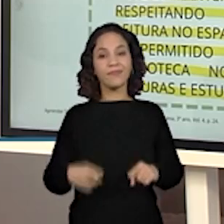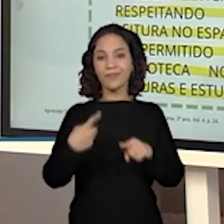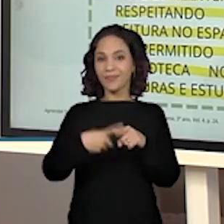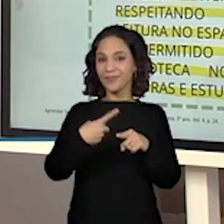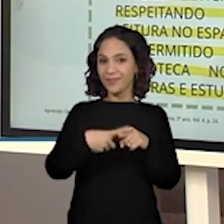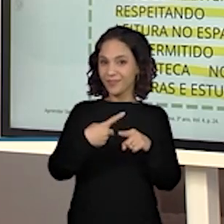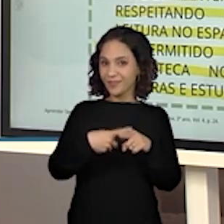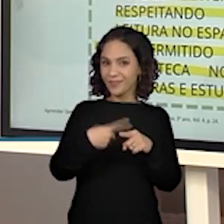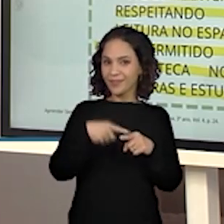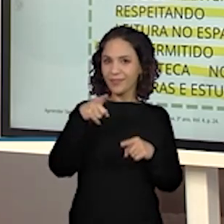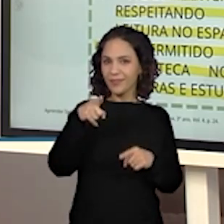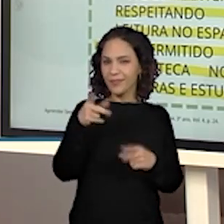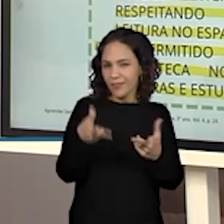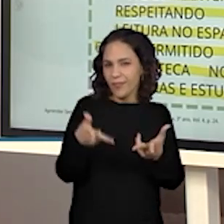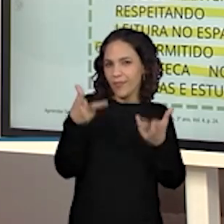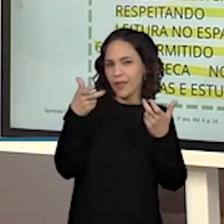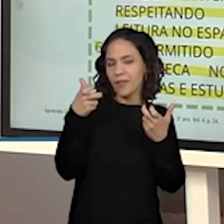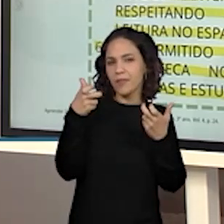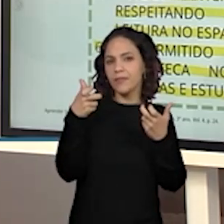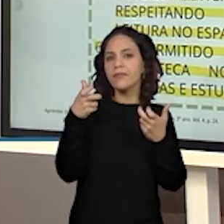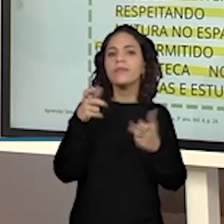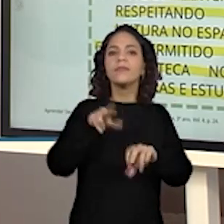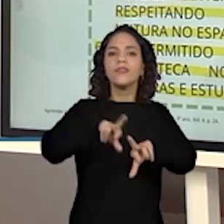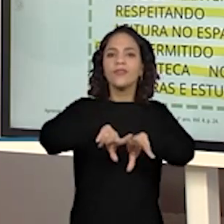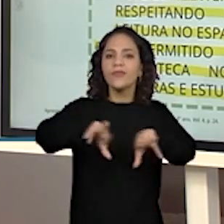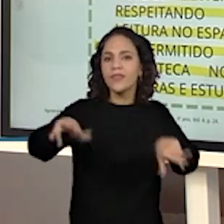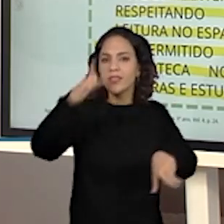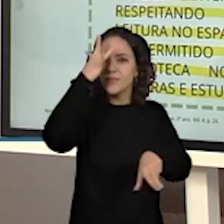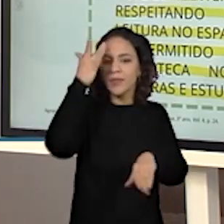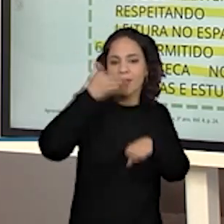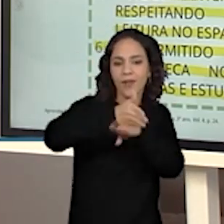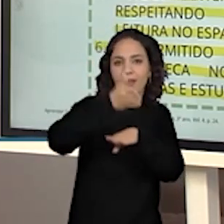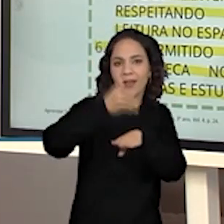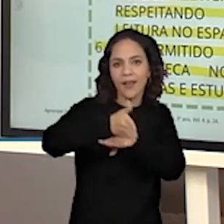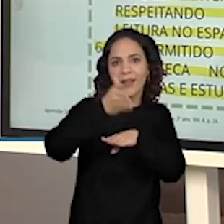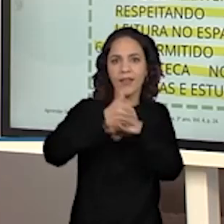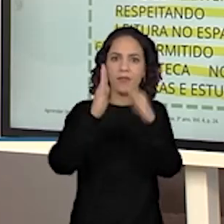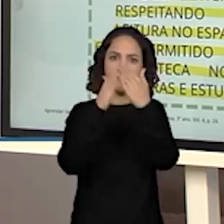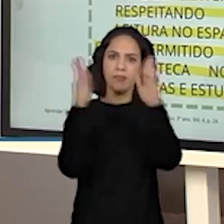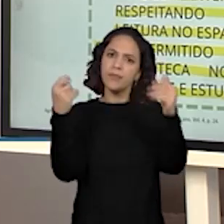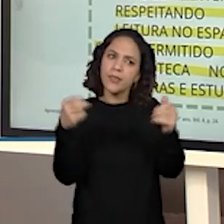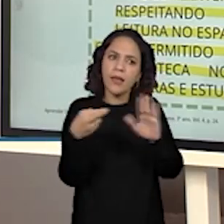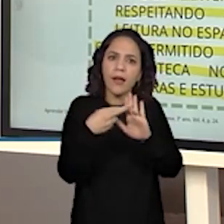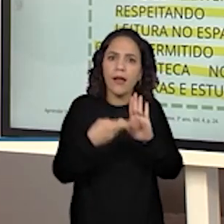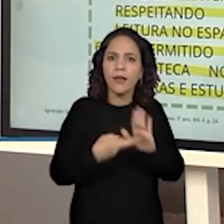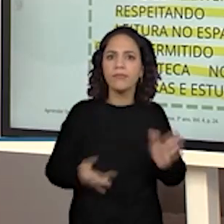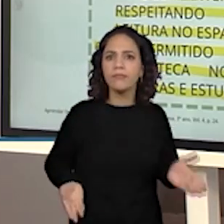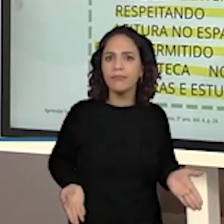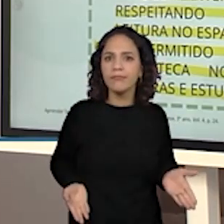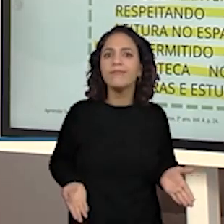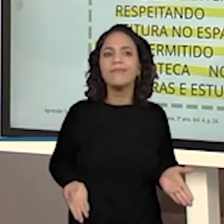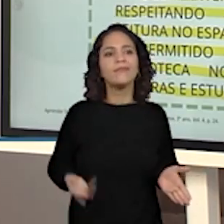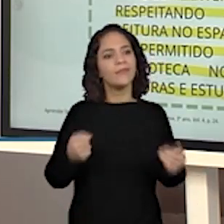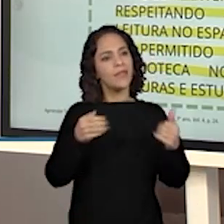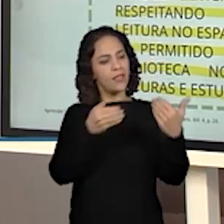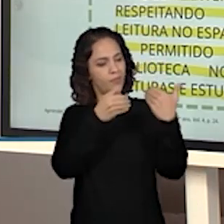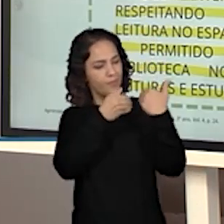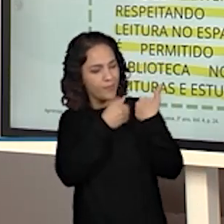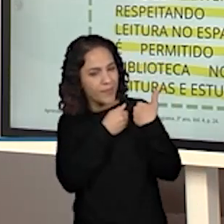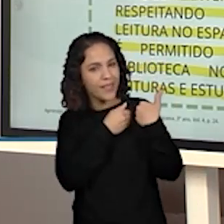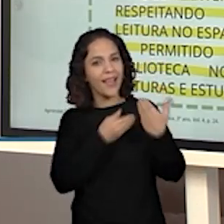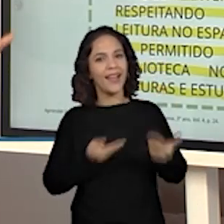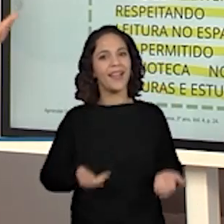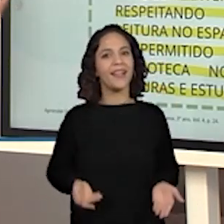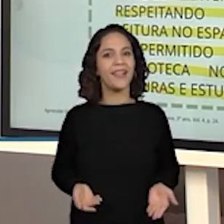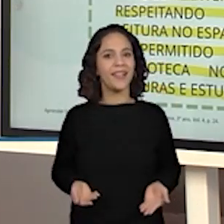Porque, observem, tantas pessoas utilizando o mesmo espaço, é bem importante que todas utilizem com responsabilidade,